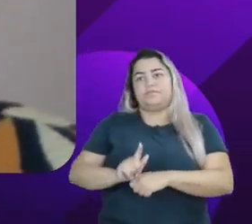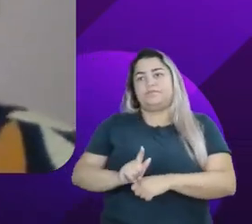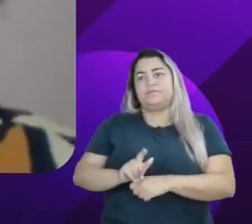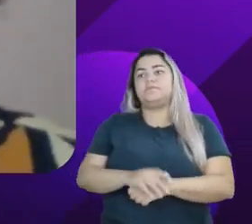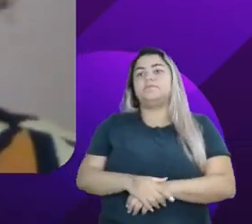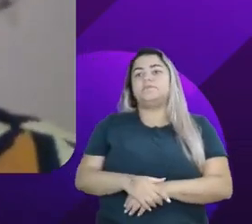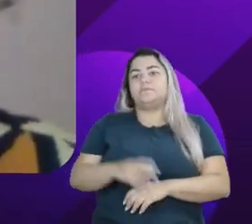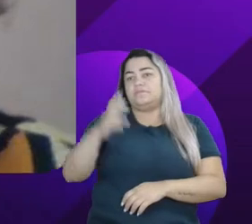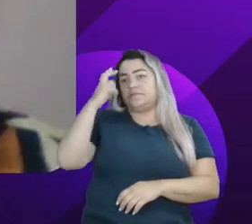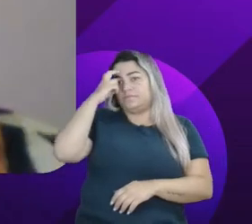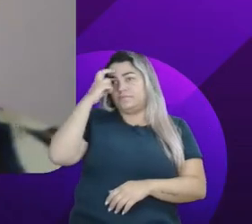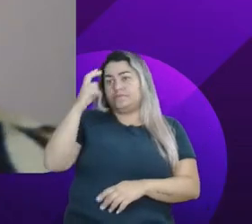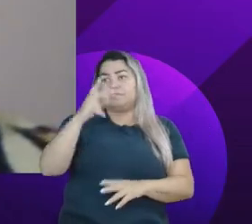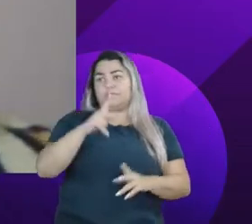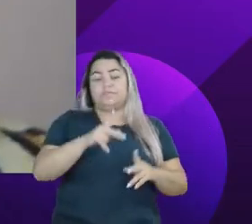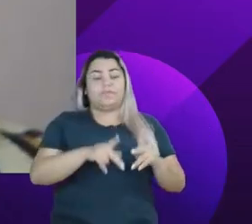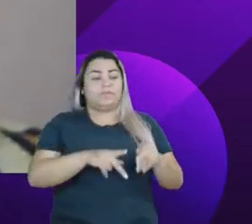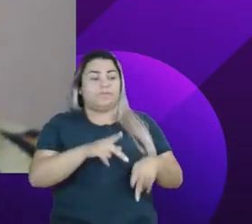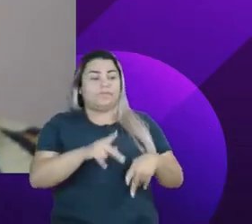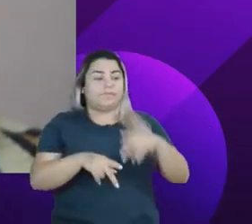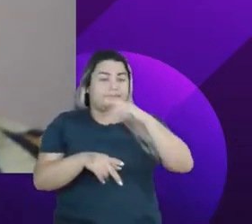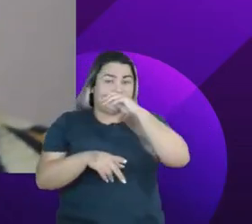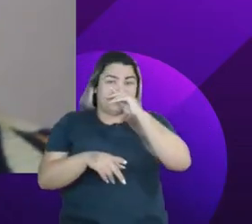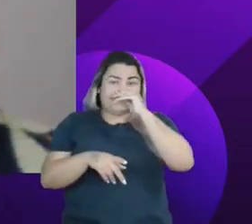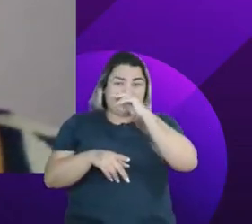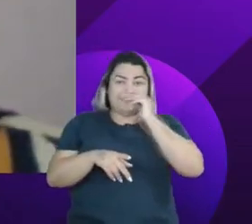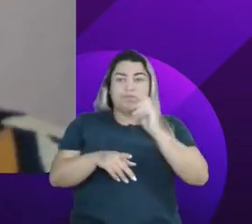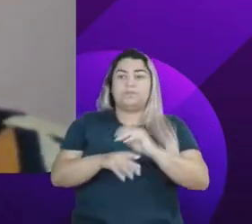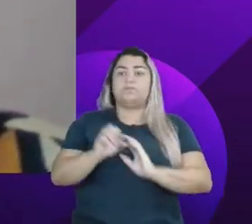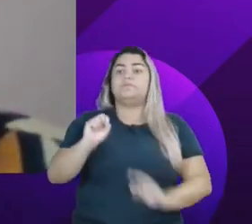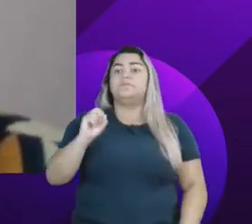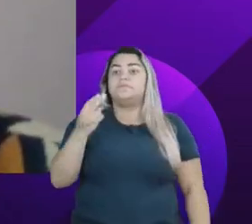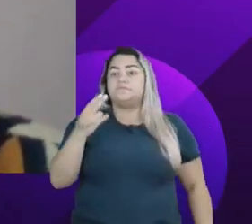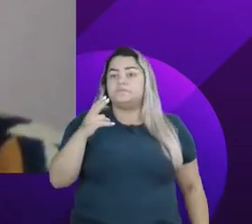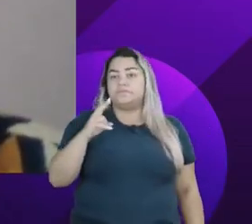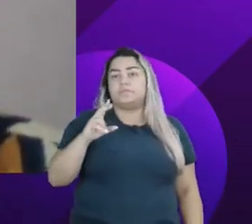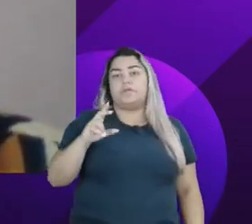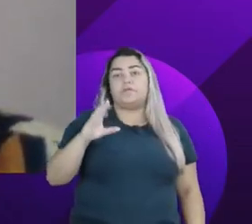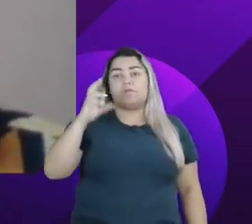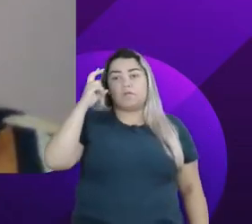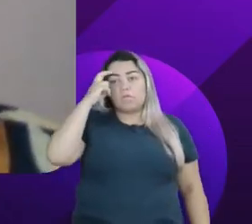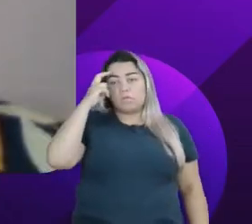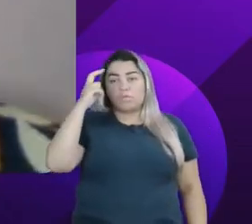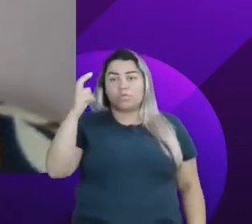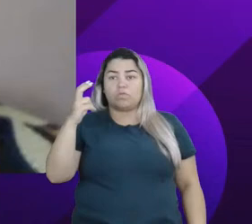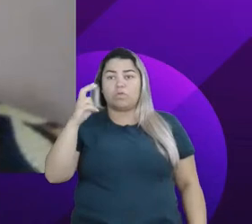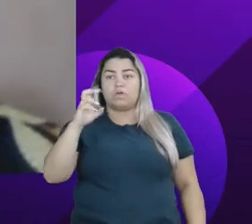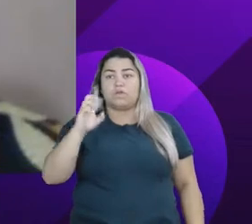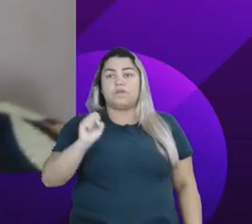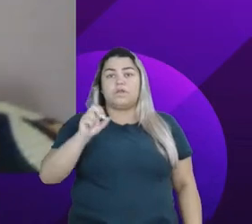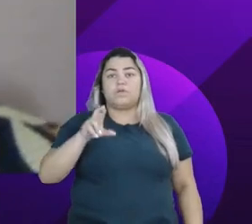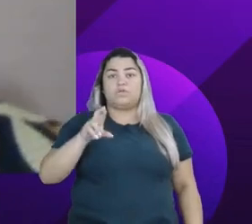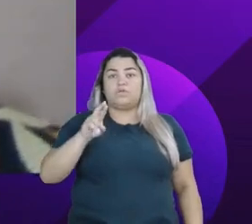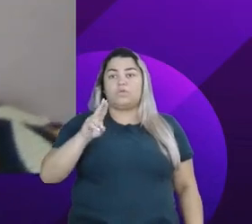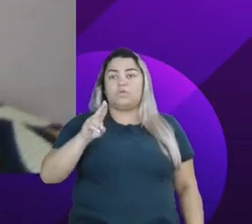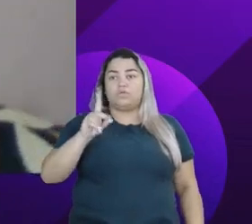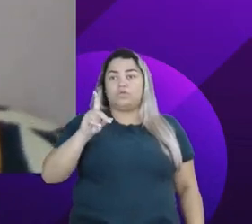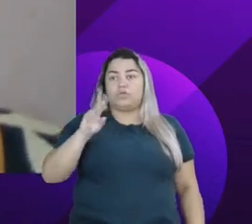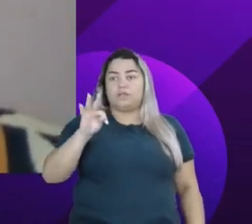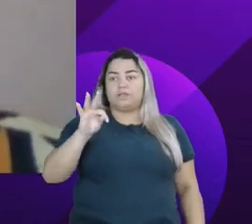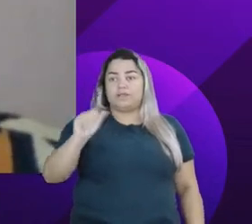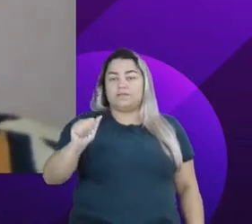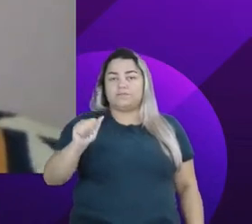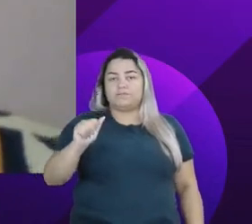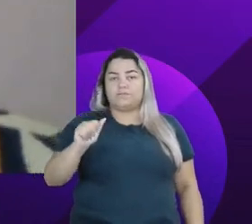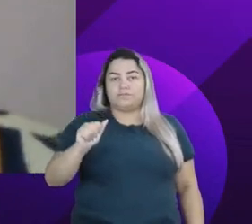a cultura popular, a cultura erudita, uma cultura se sobrepondo à outra. Então, eu acho que a minha militância ela